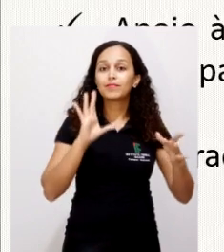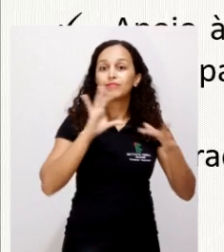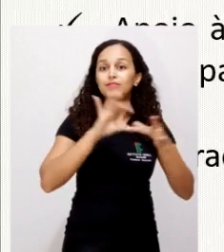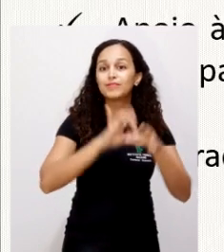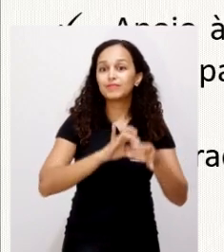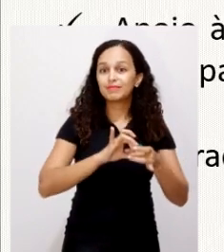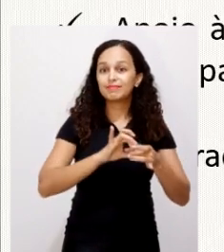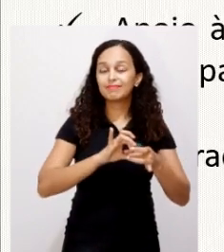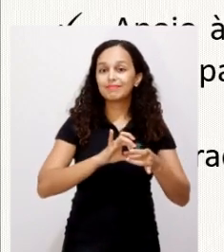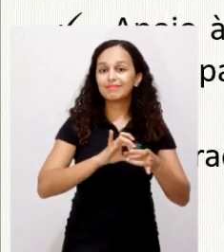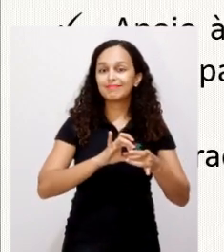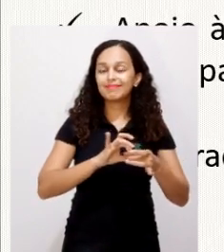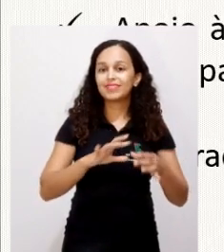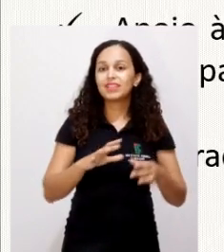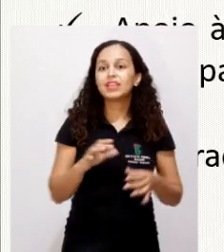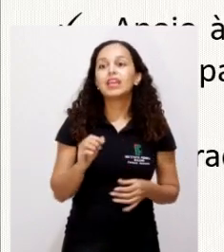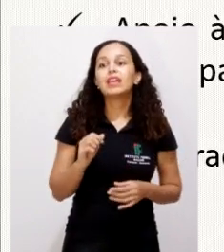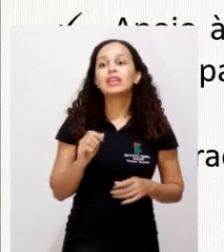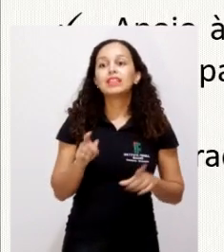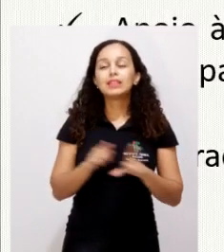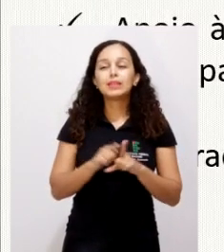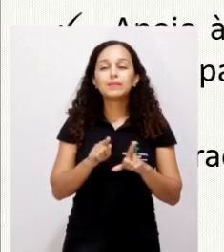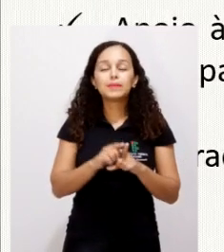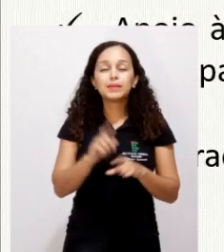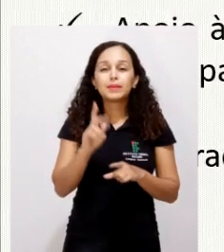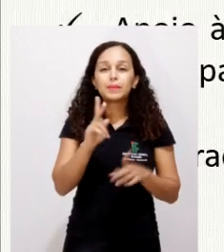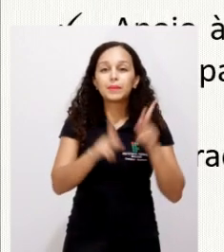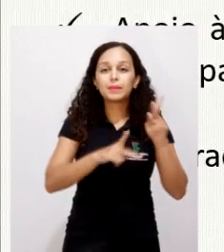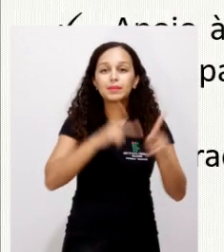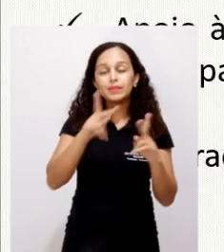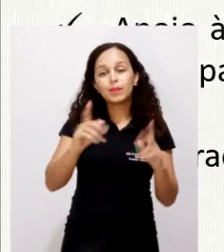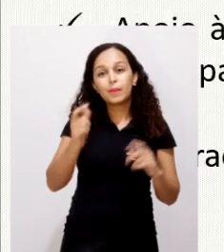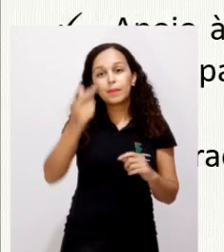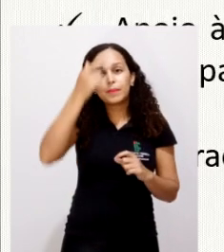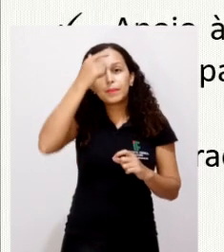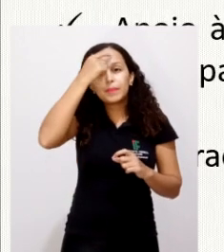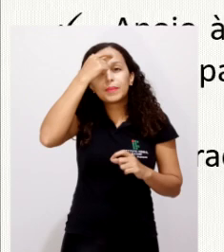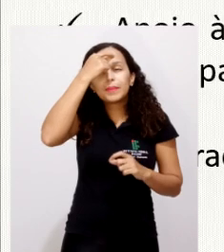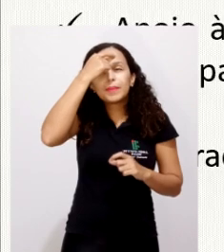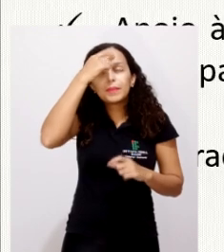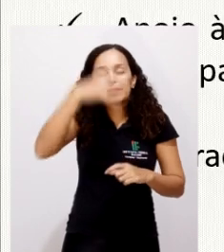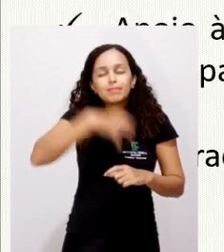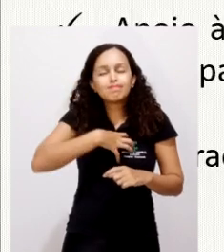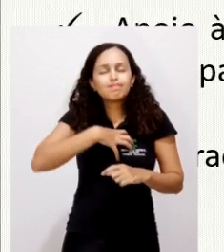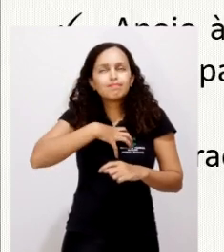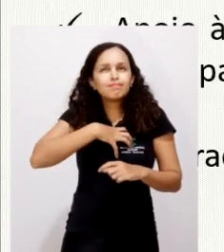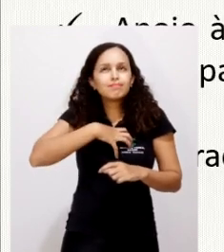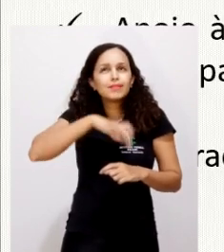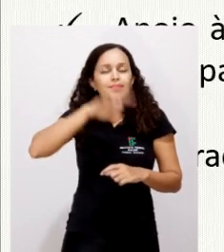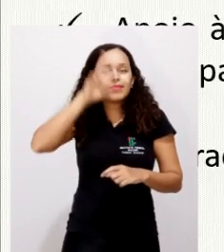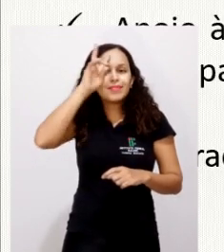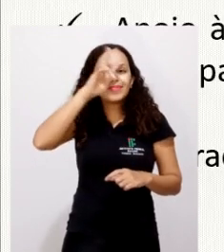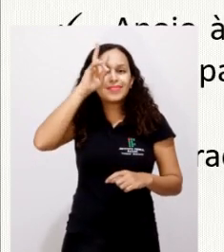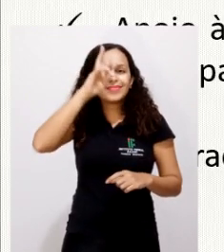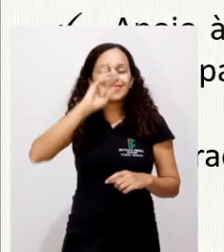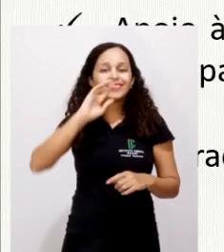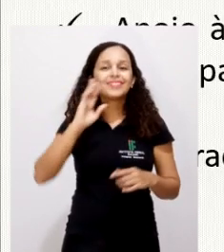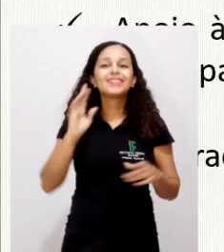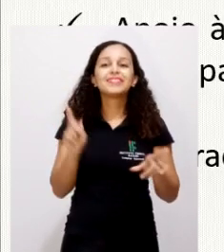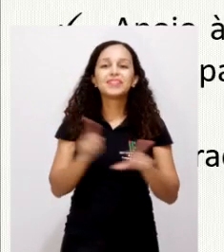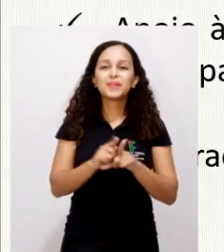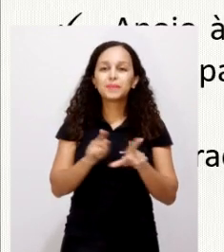com a memória afetiva das populações, e isso facilita a disseminação da informação relacionada às